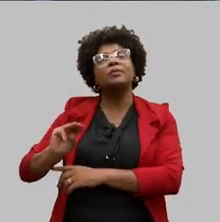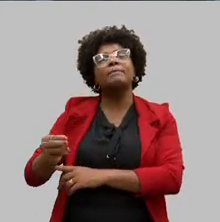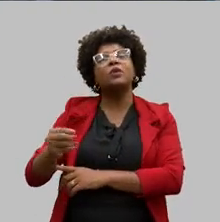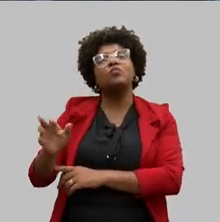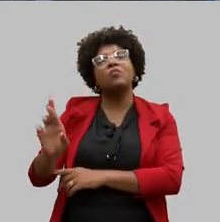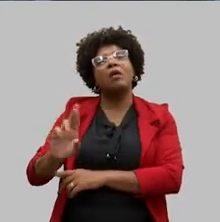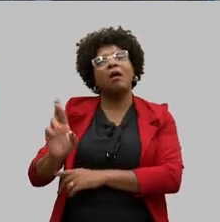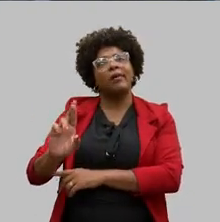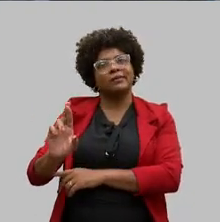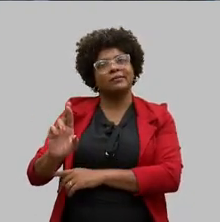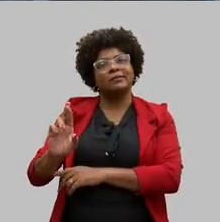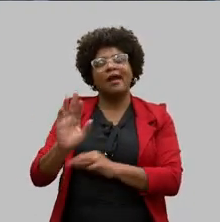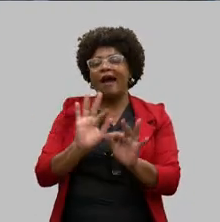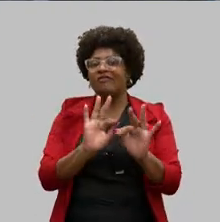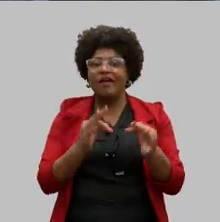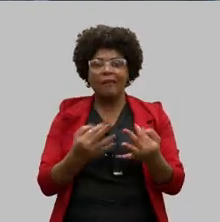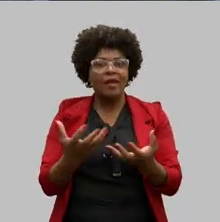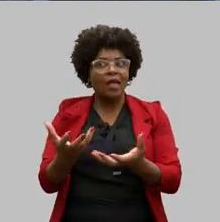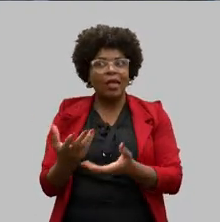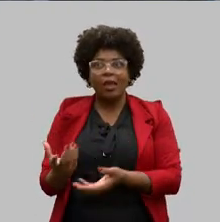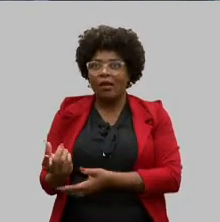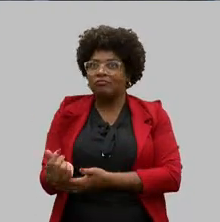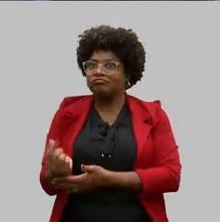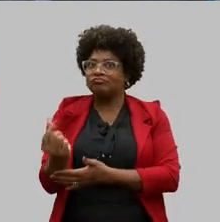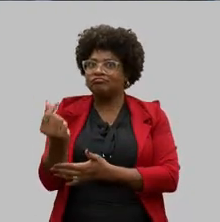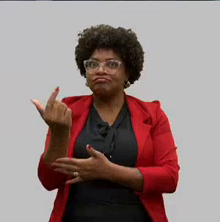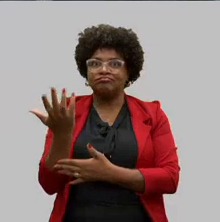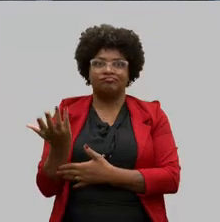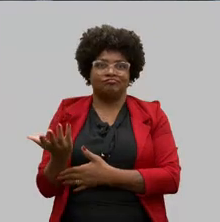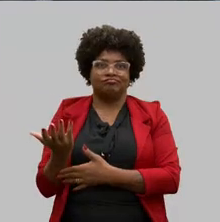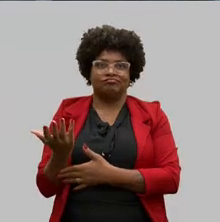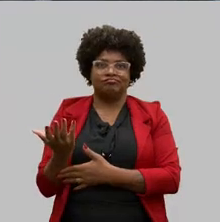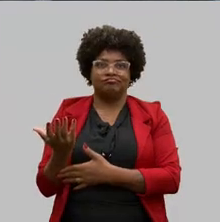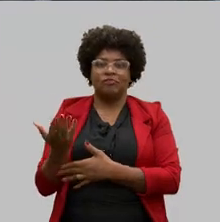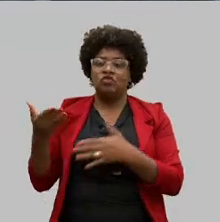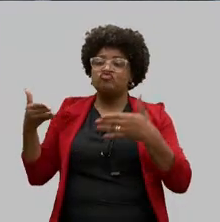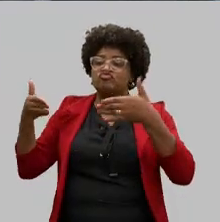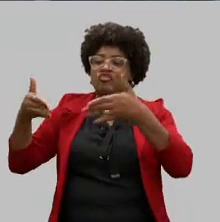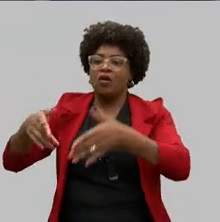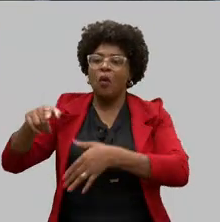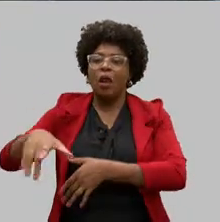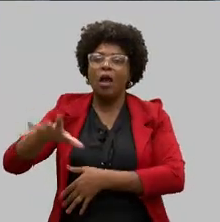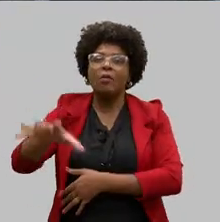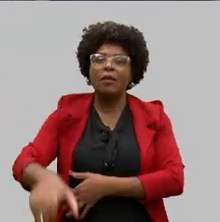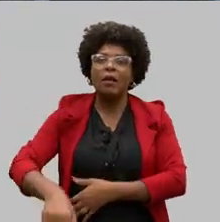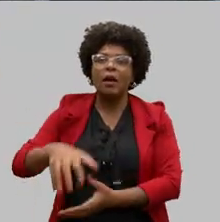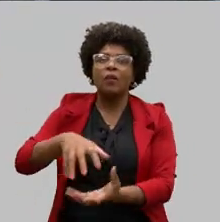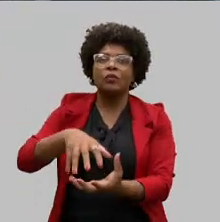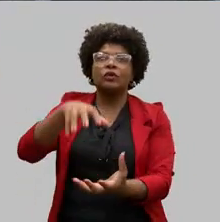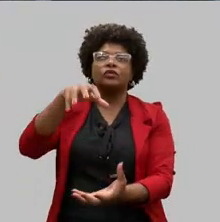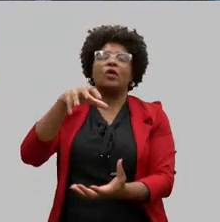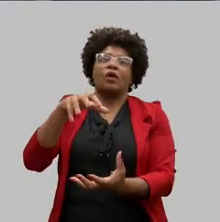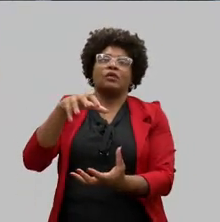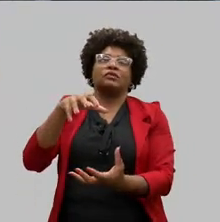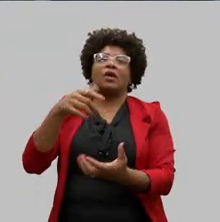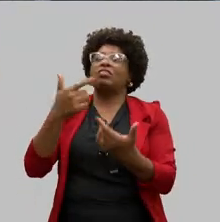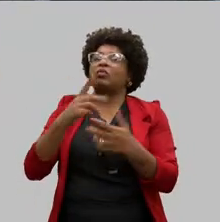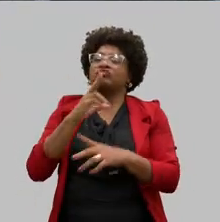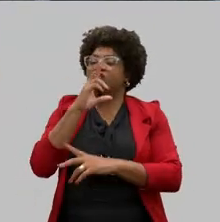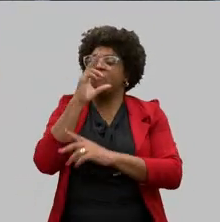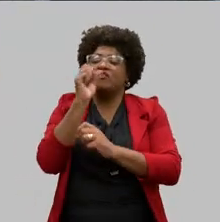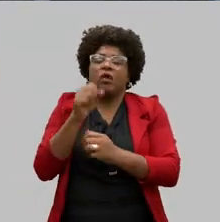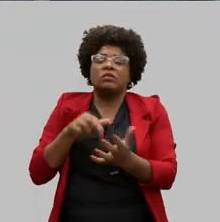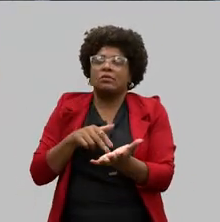pessoa ficou chegaram lá ele não tinha força nem para andar puseram no carro vou para Hospital quro Dias tinha faleceu secretário me